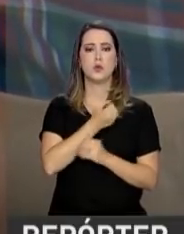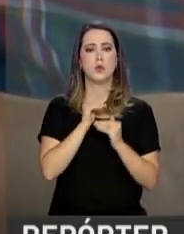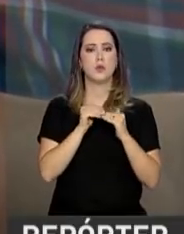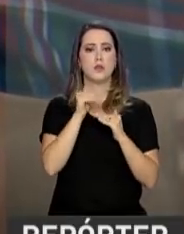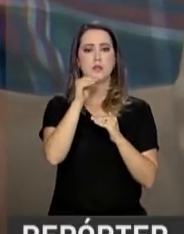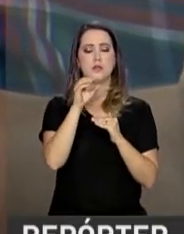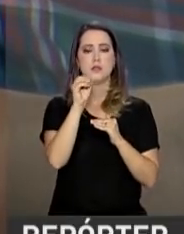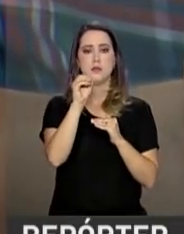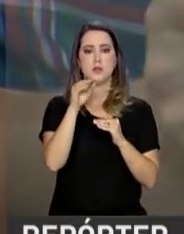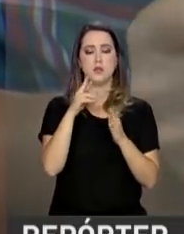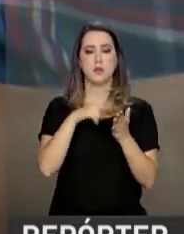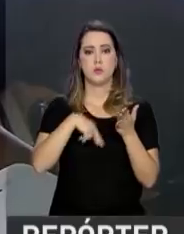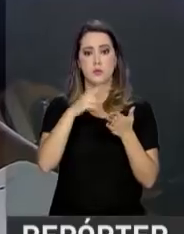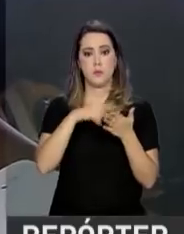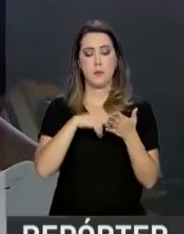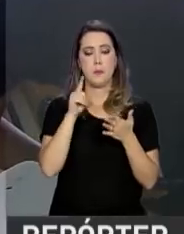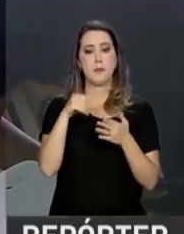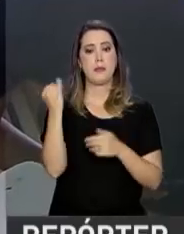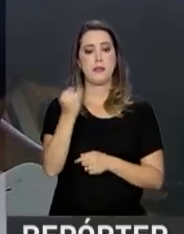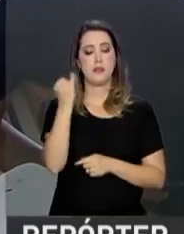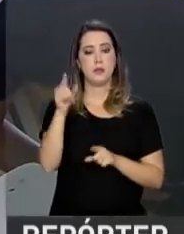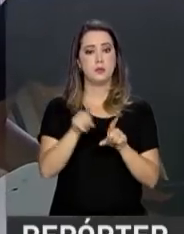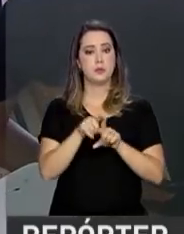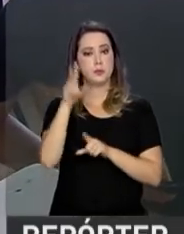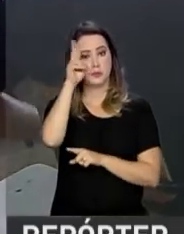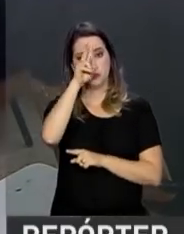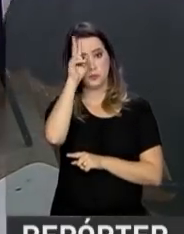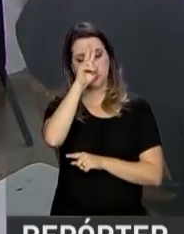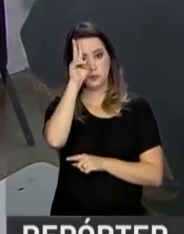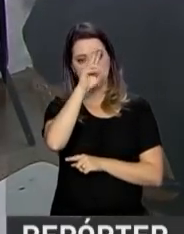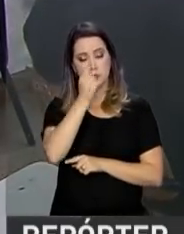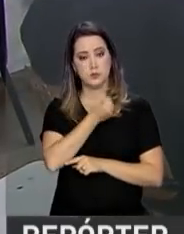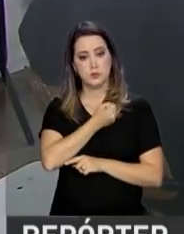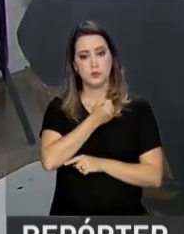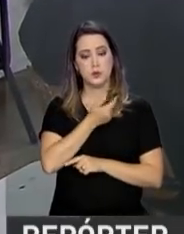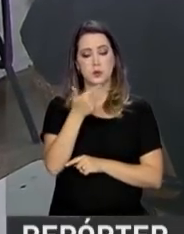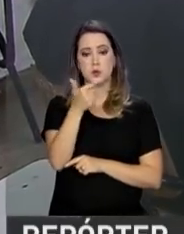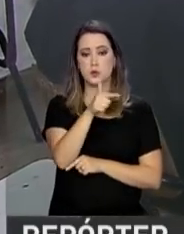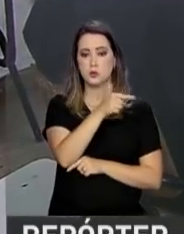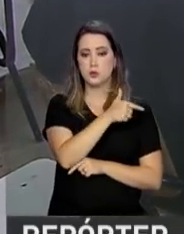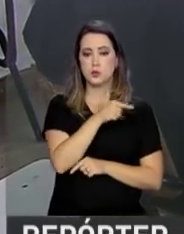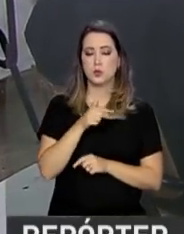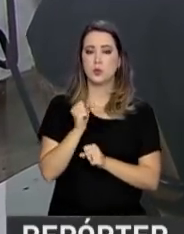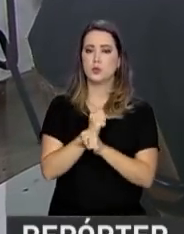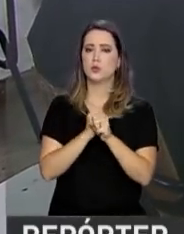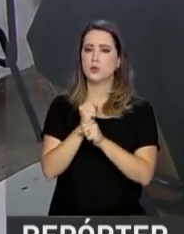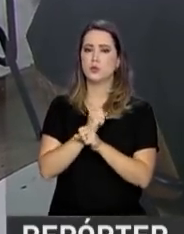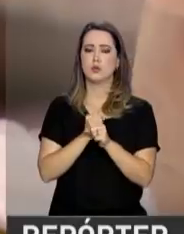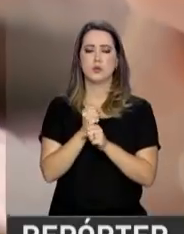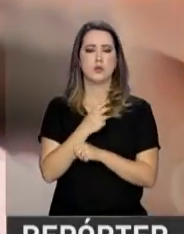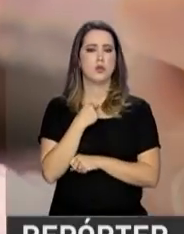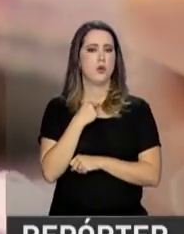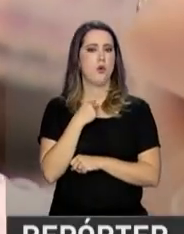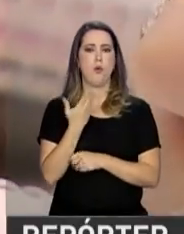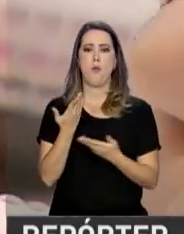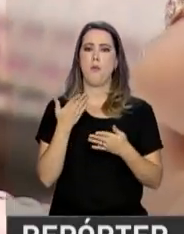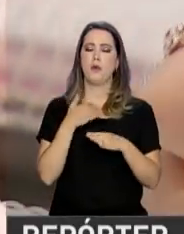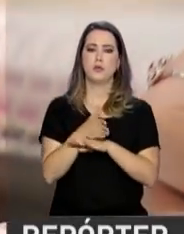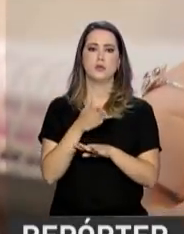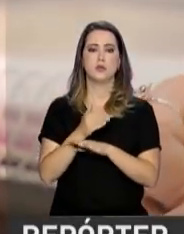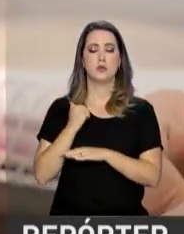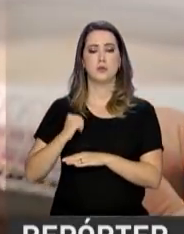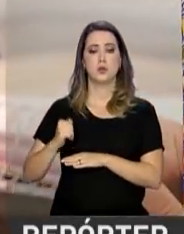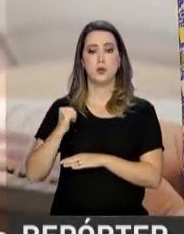a zero na redação é importante lembrar que as notas de outras edições do enem não valem para pleitear uma